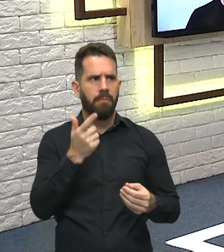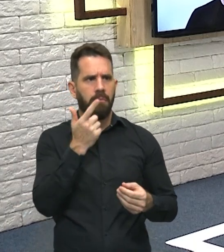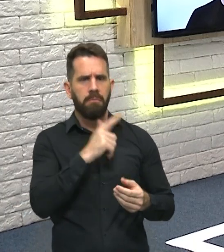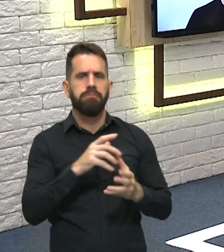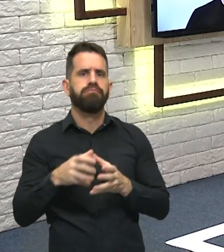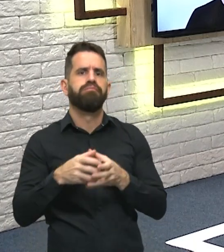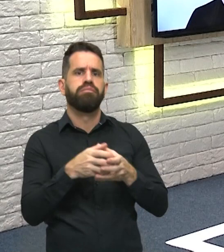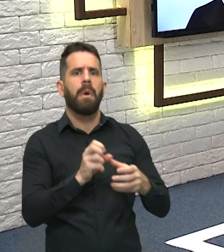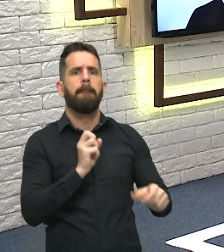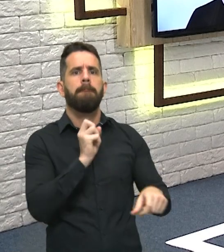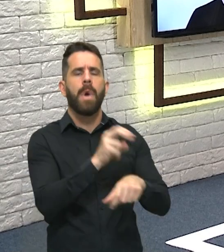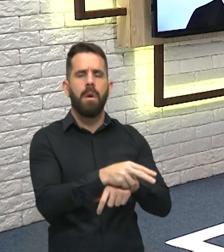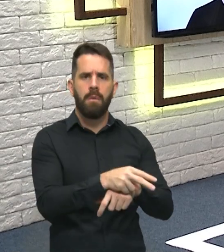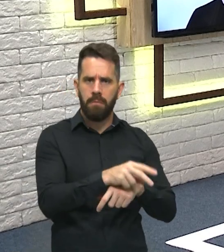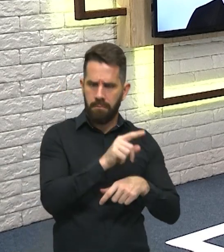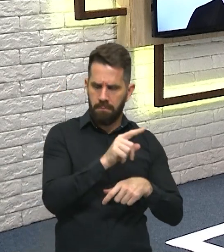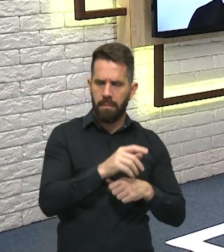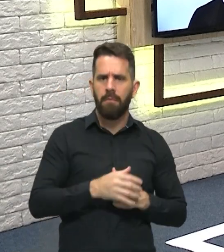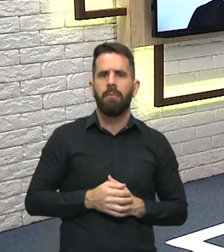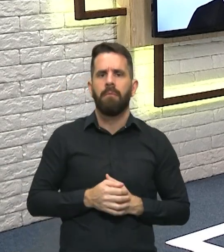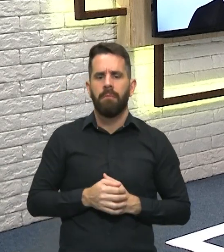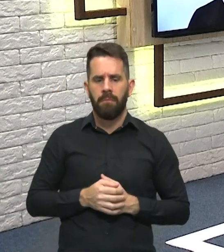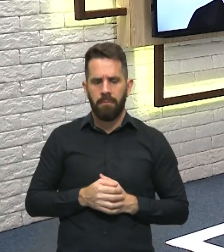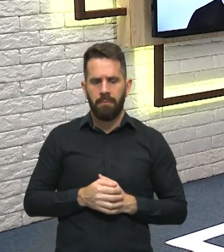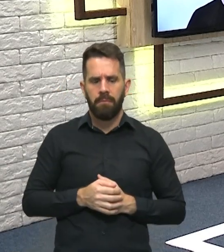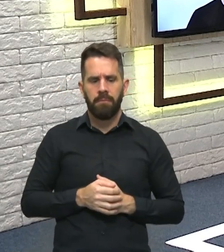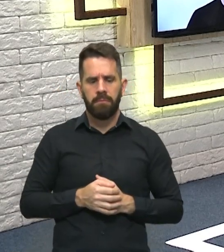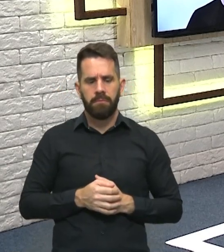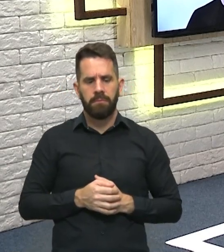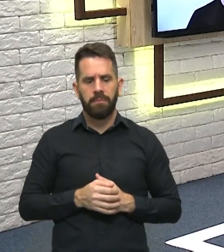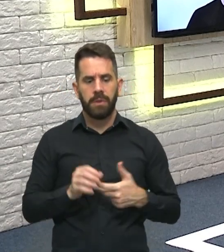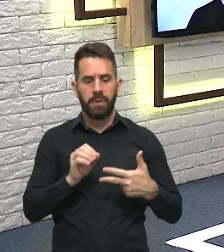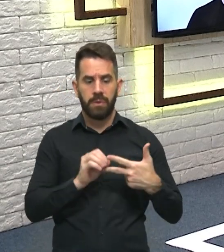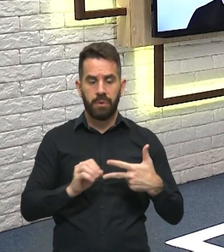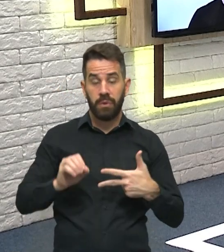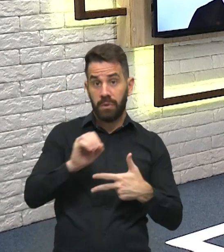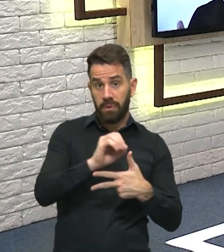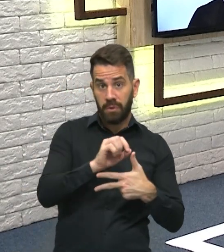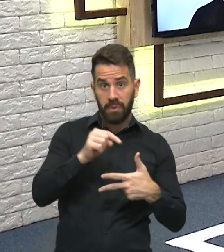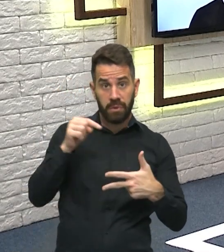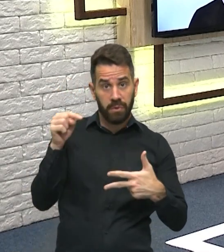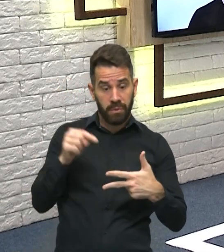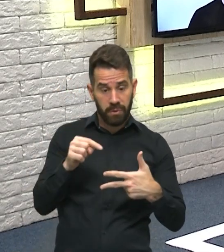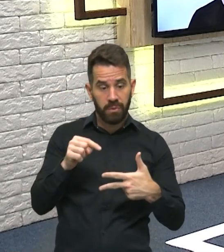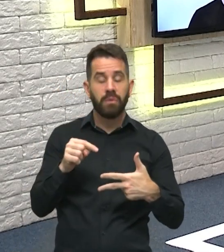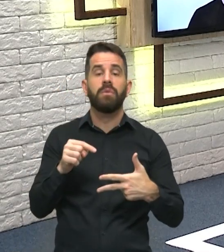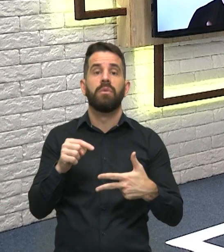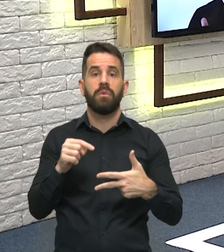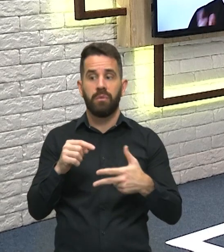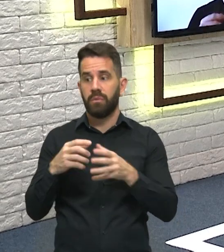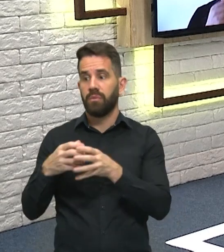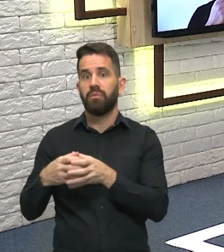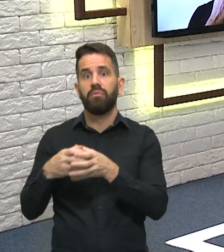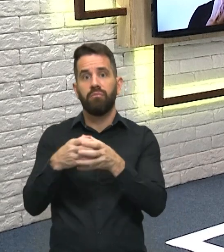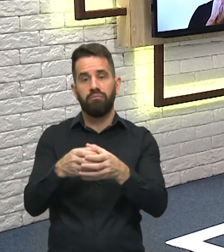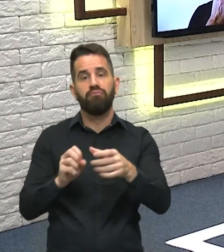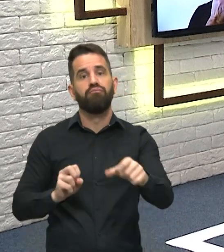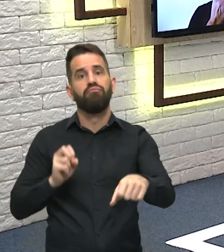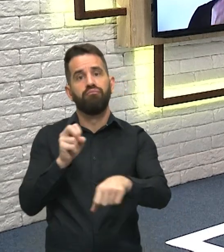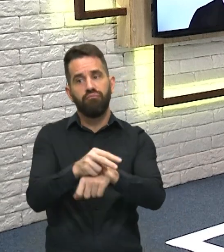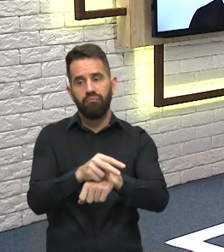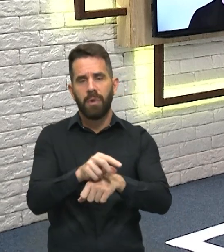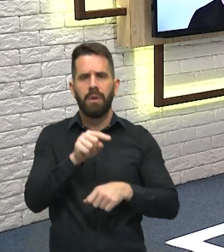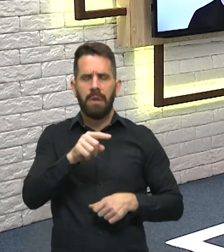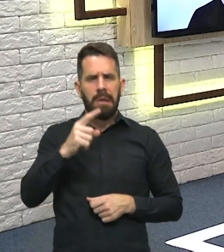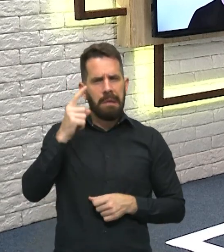Bom, o processo do SISU, ele ocorre normalmente, né? Ele tem o processo de ingresso normal,